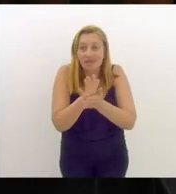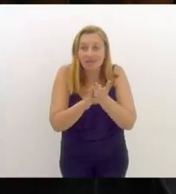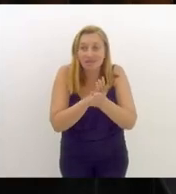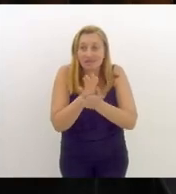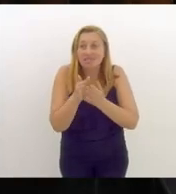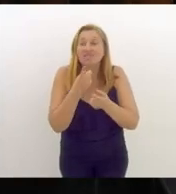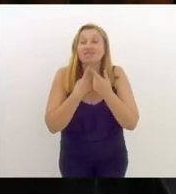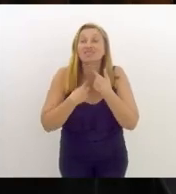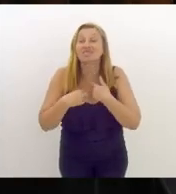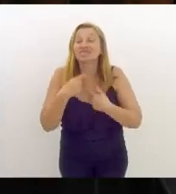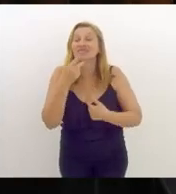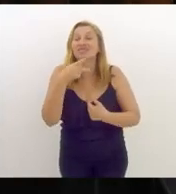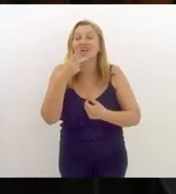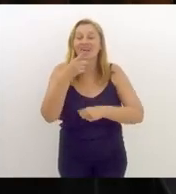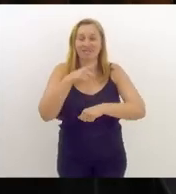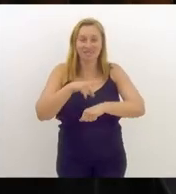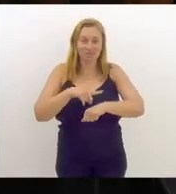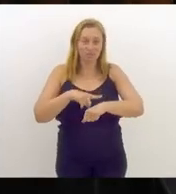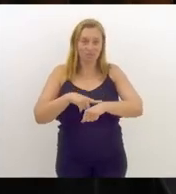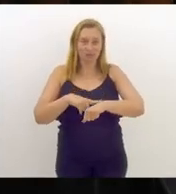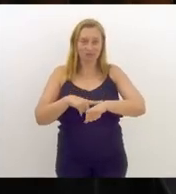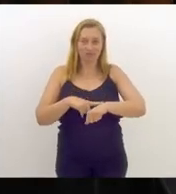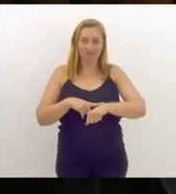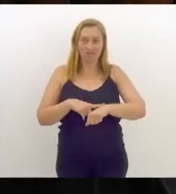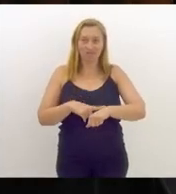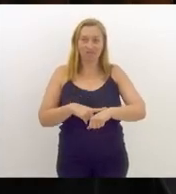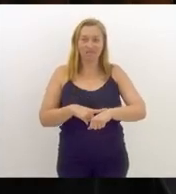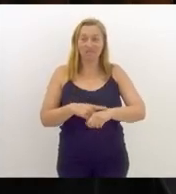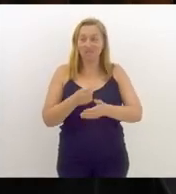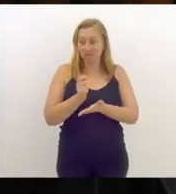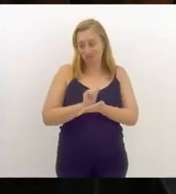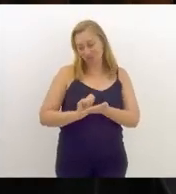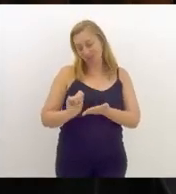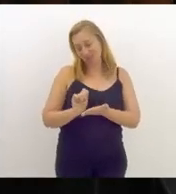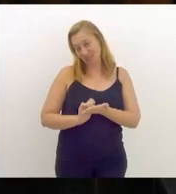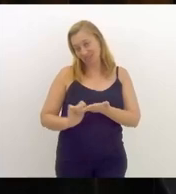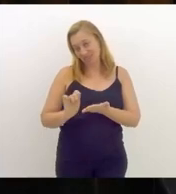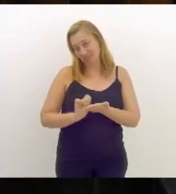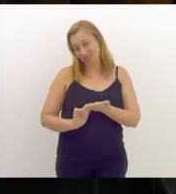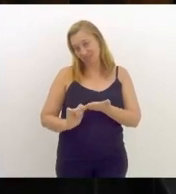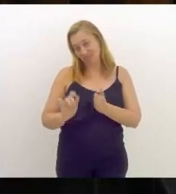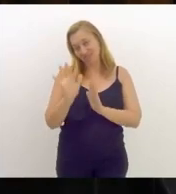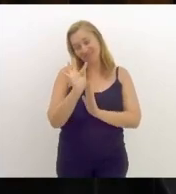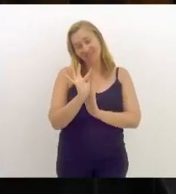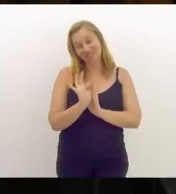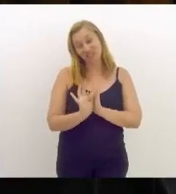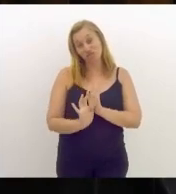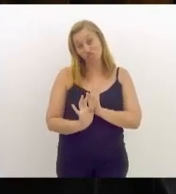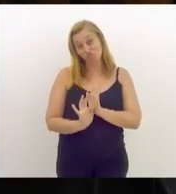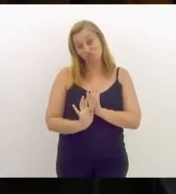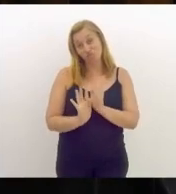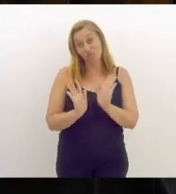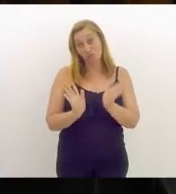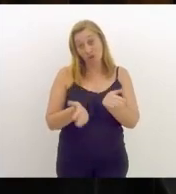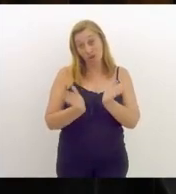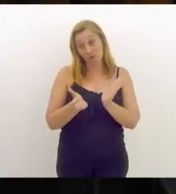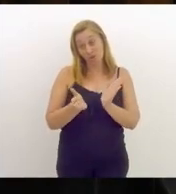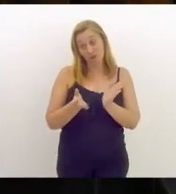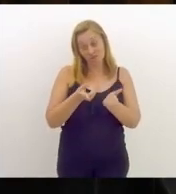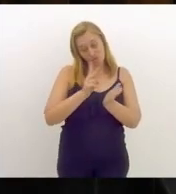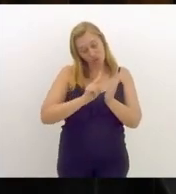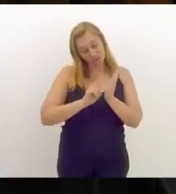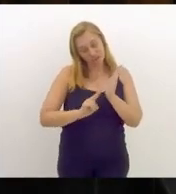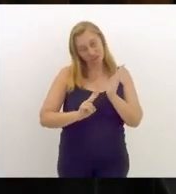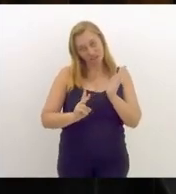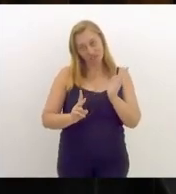desejo falar neste momento é que eu escrevi esse texto que agora passou a